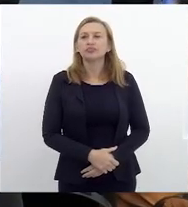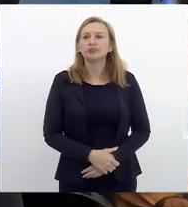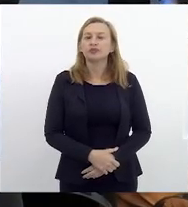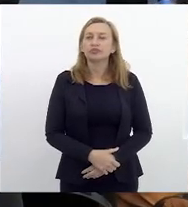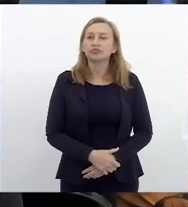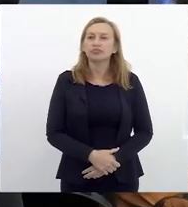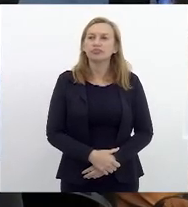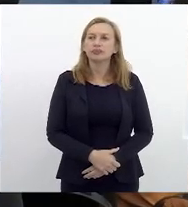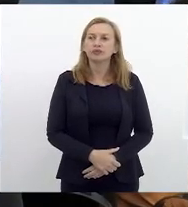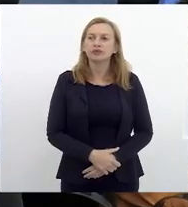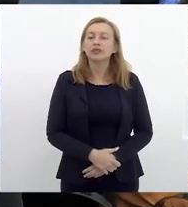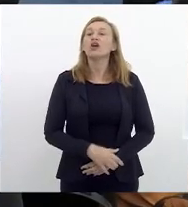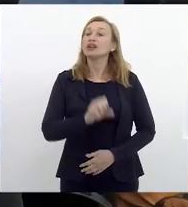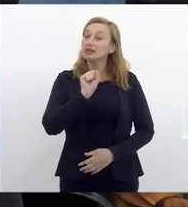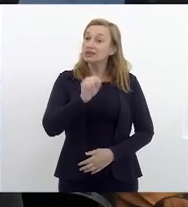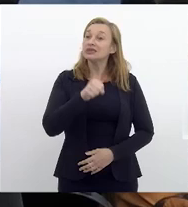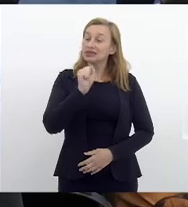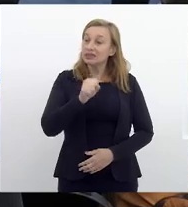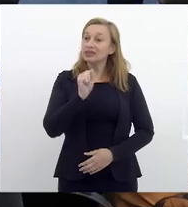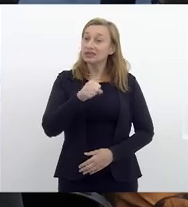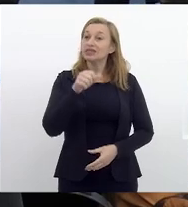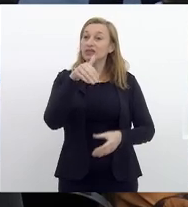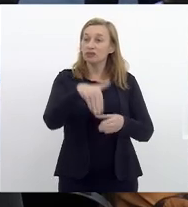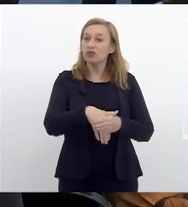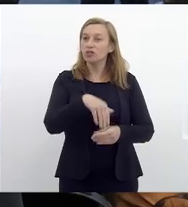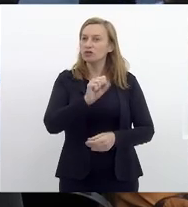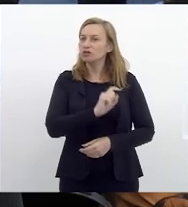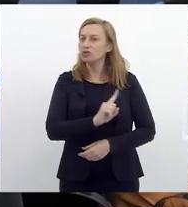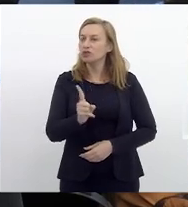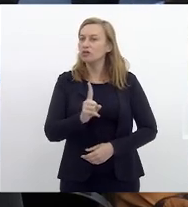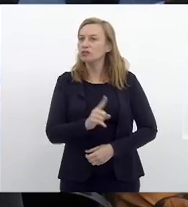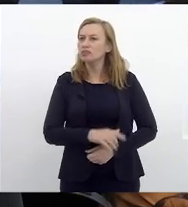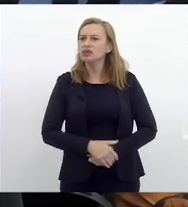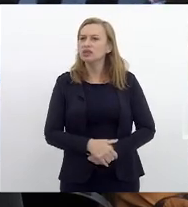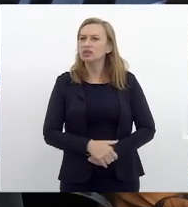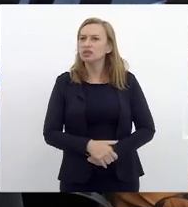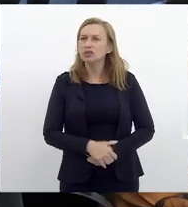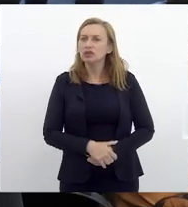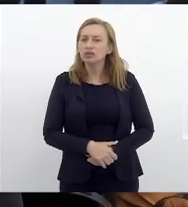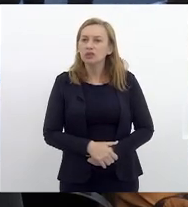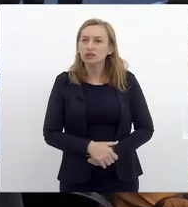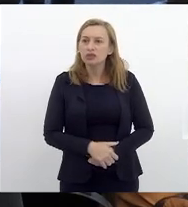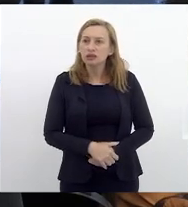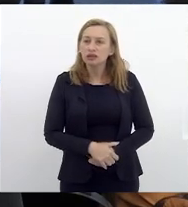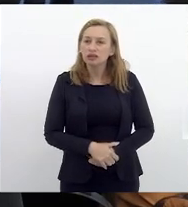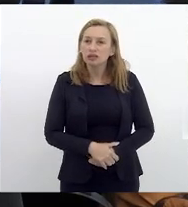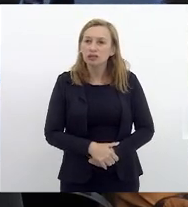Aí. Positivo, voto não. Ok.